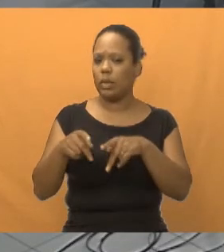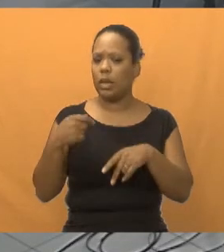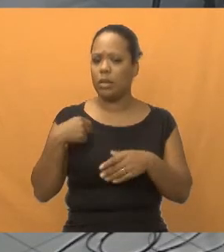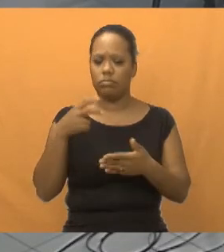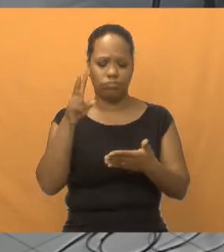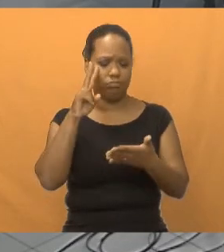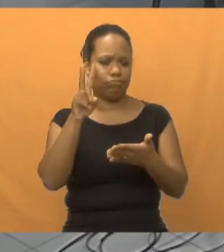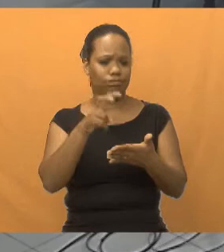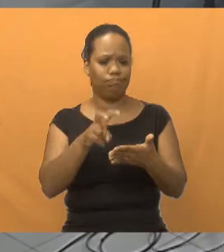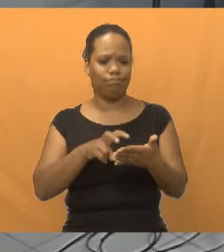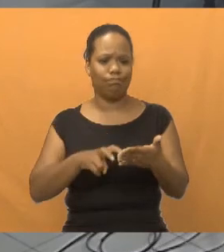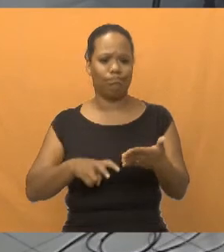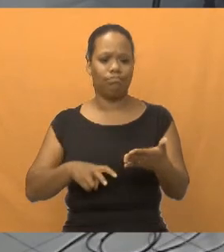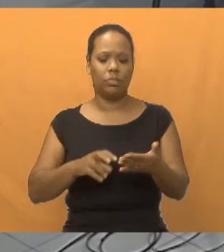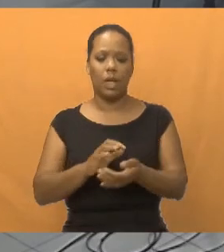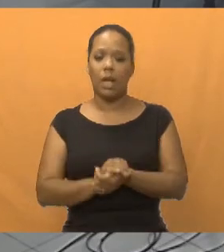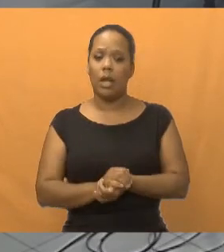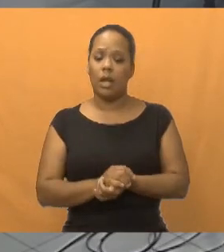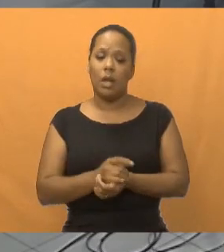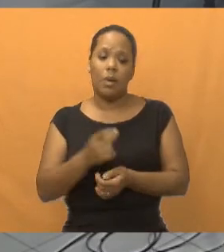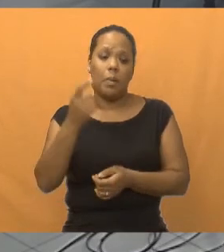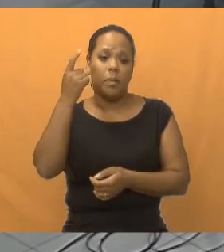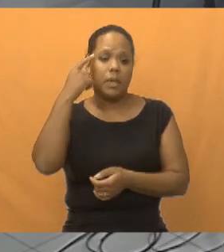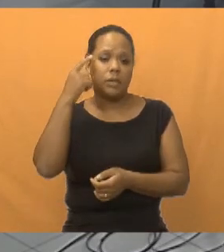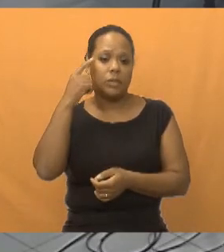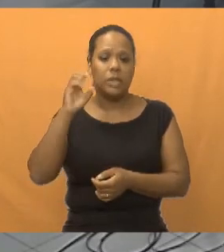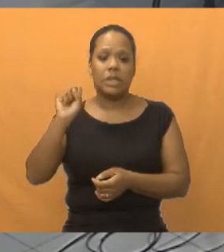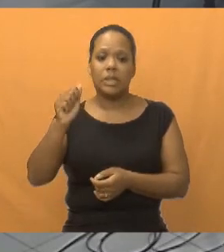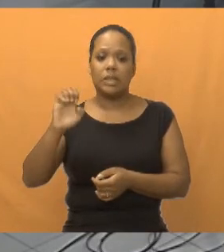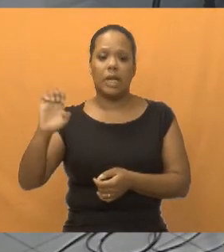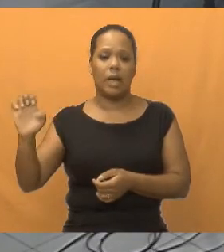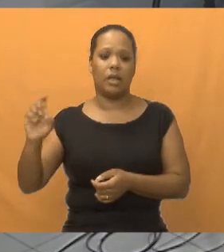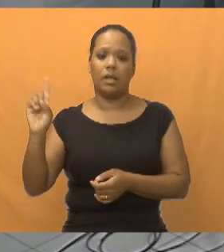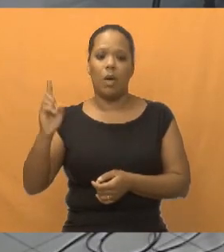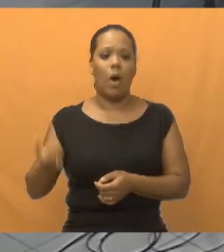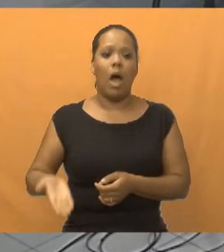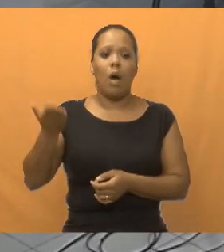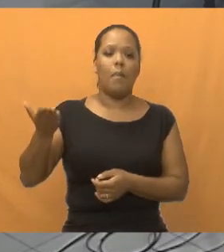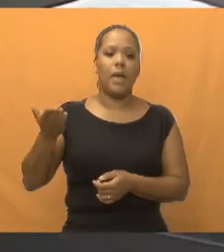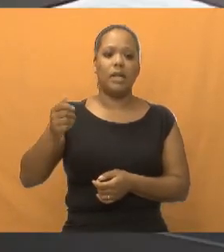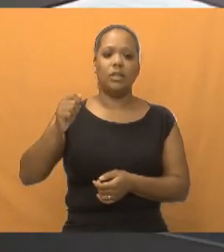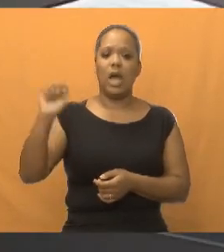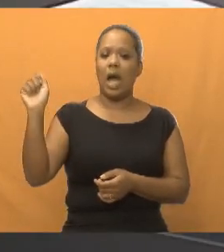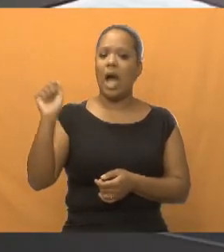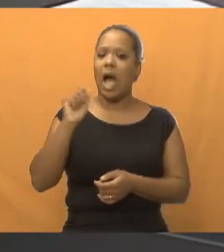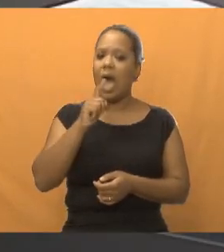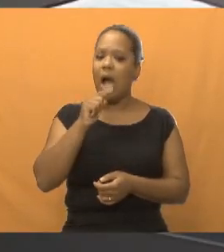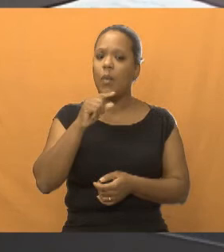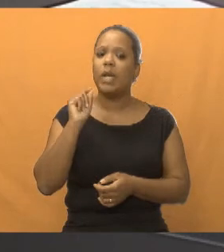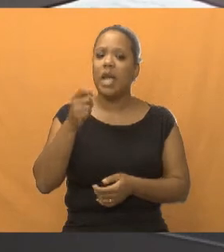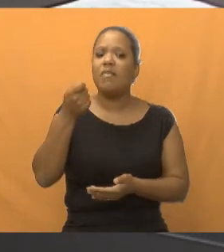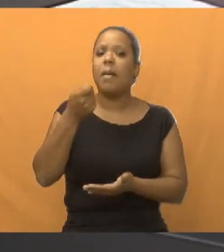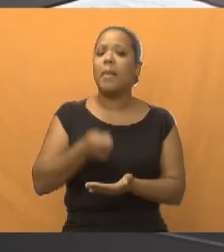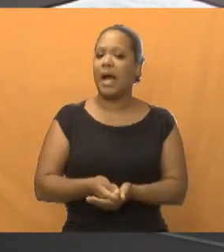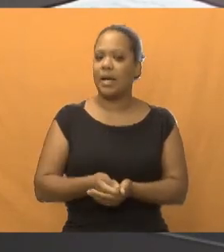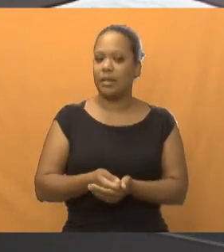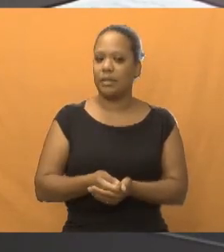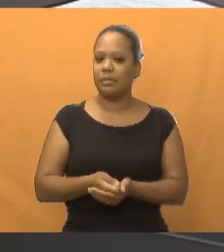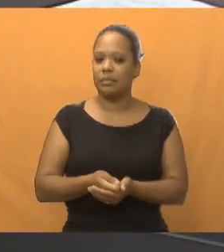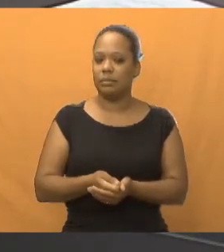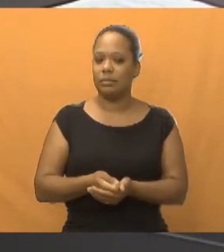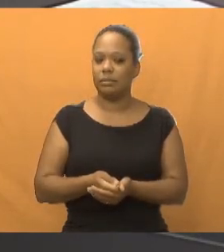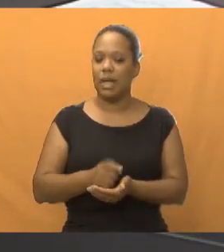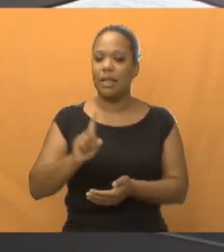bem aqui, e eu espero que amanhã depois o SAI não aumente a conta e a tarifa de água nessa cidade, porque quem vai pagar a conta é a população,